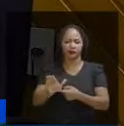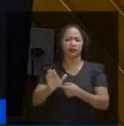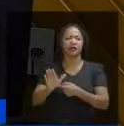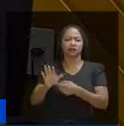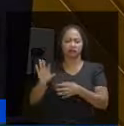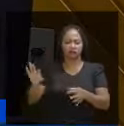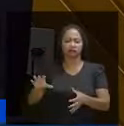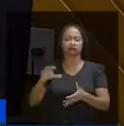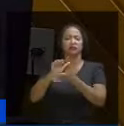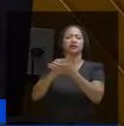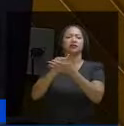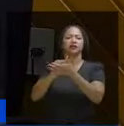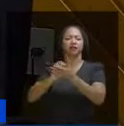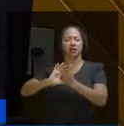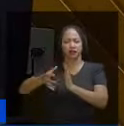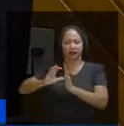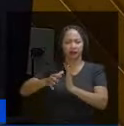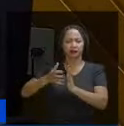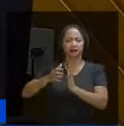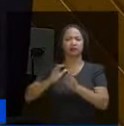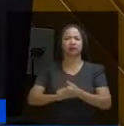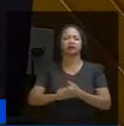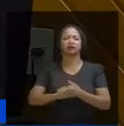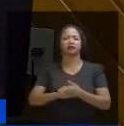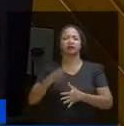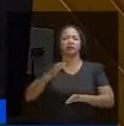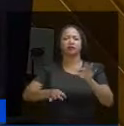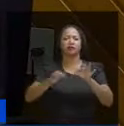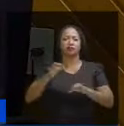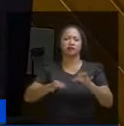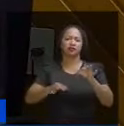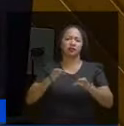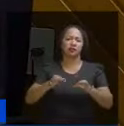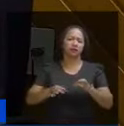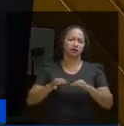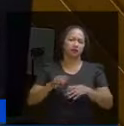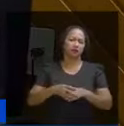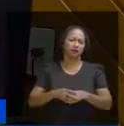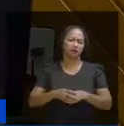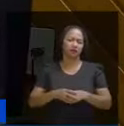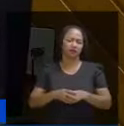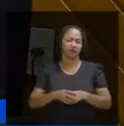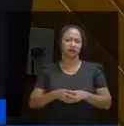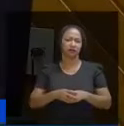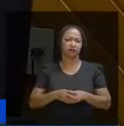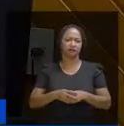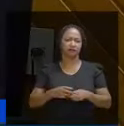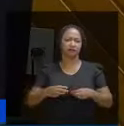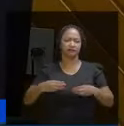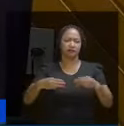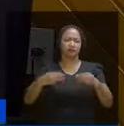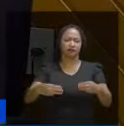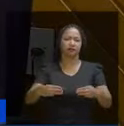filiação partidária. Este acordo aqui é da relatoria do juiz Marco Vinícius Gouveia Quintas, julgado em